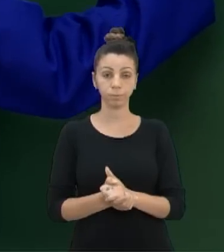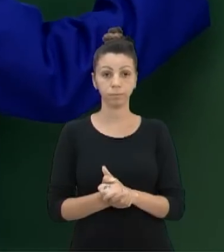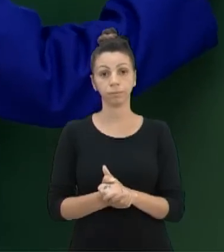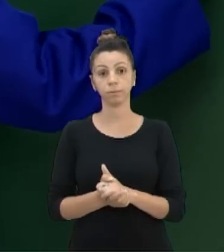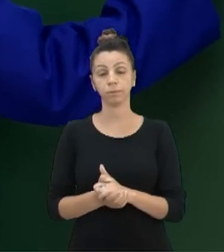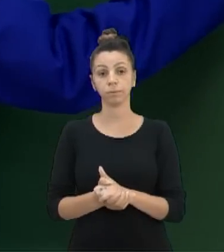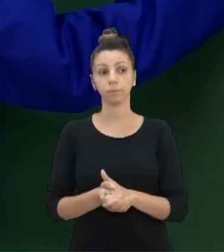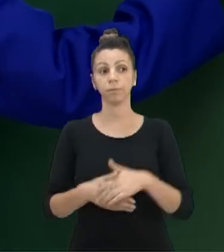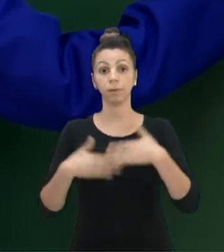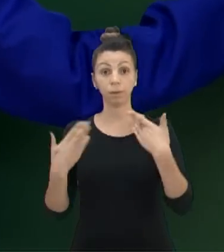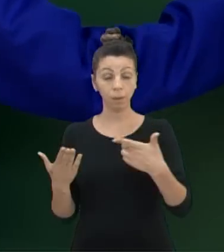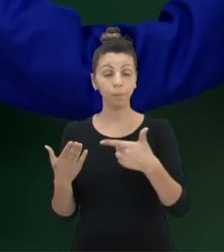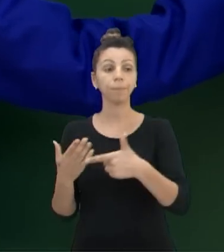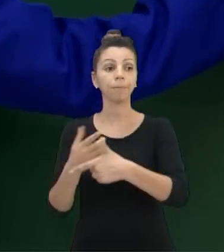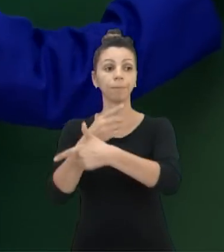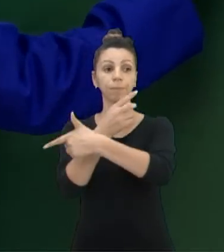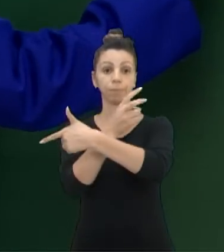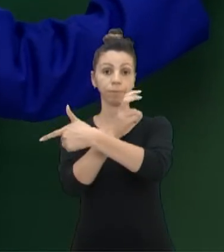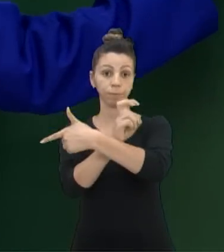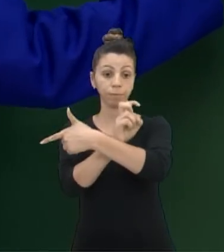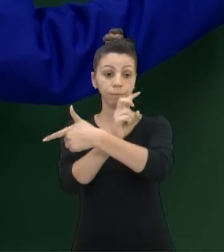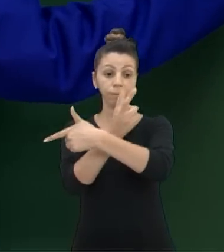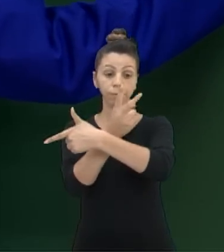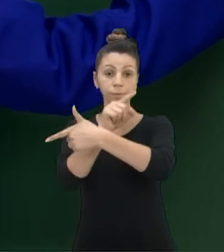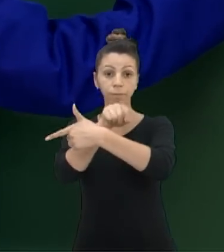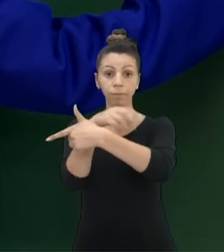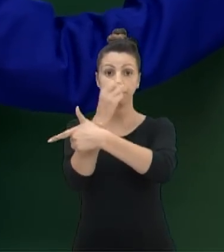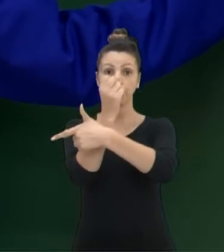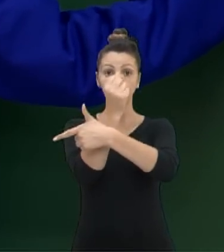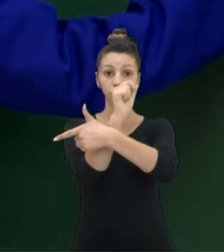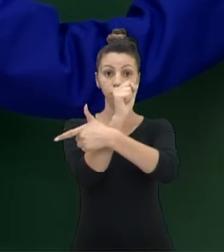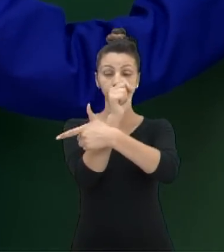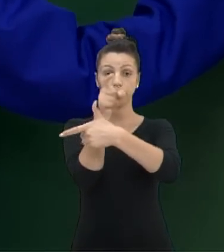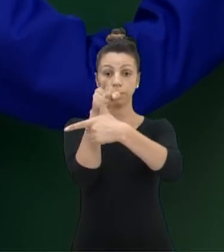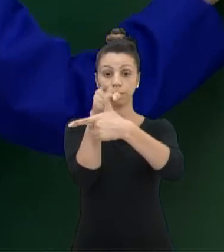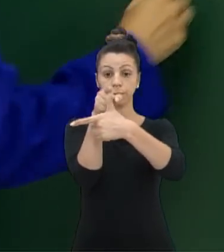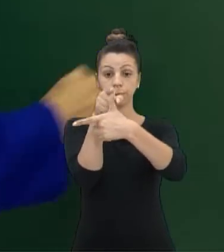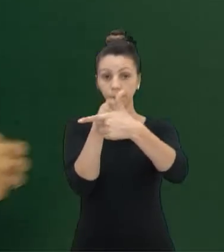52,8 divididos por 4.